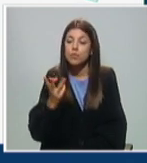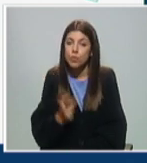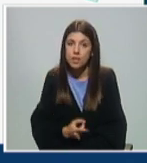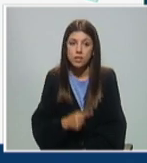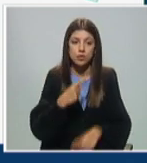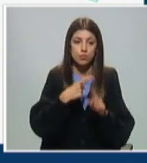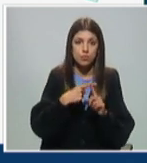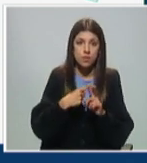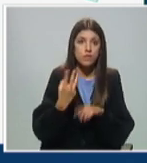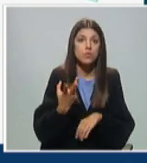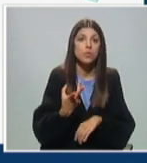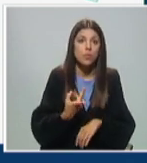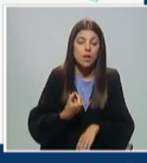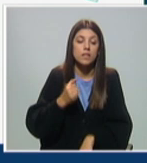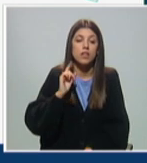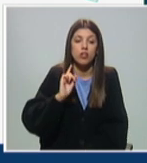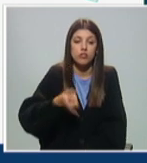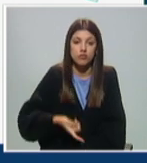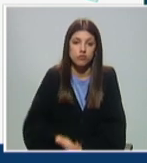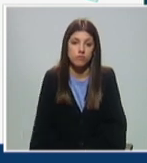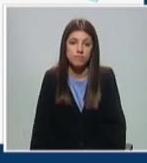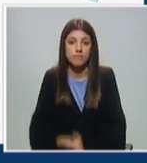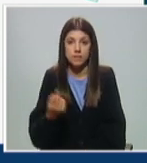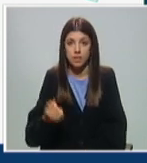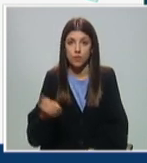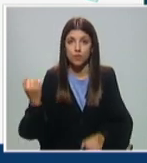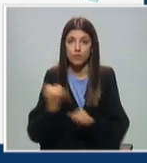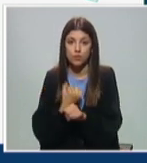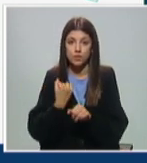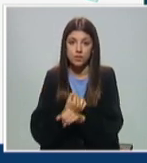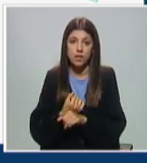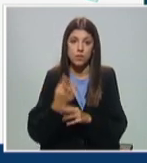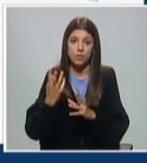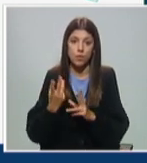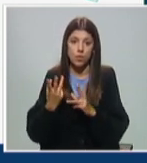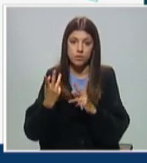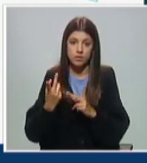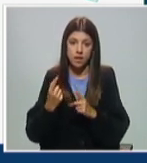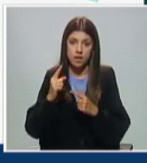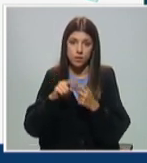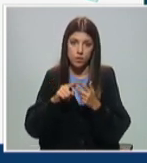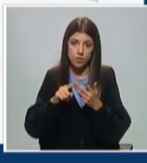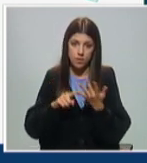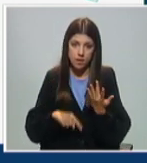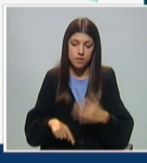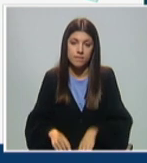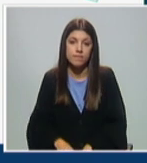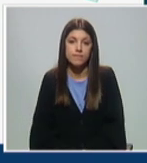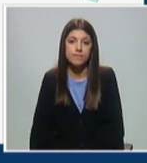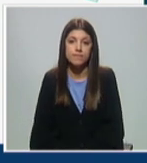isso, vamos utilizar a função contar. Então, vamos aqui à